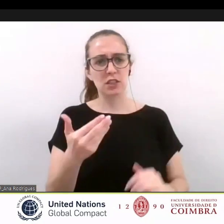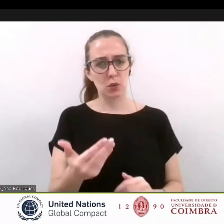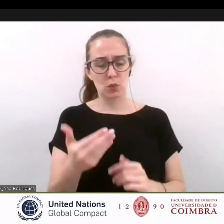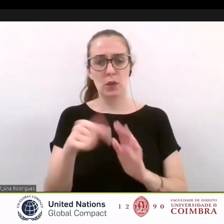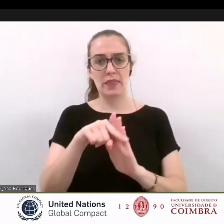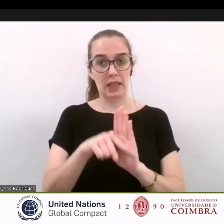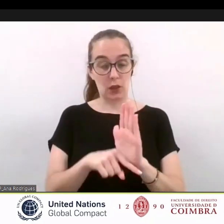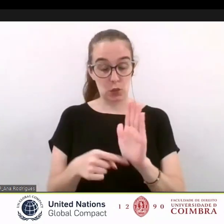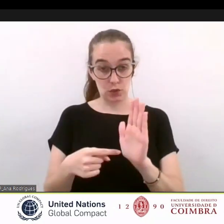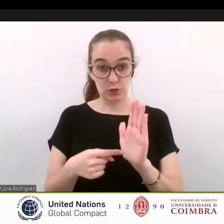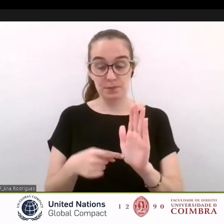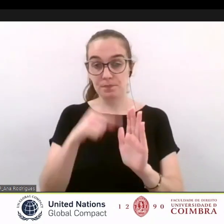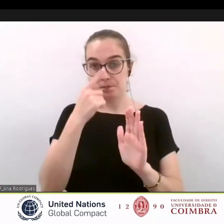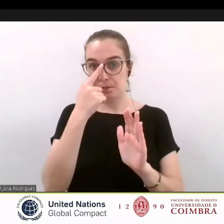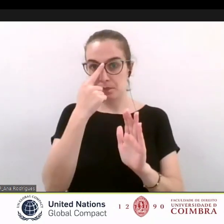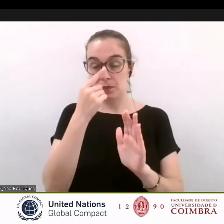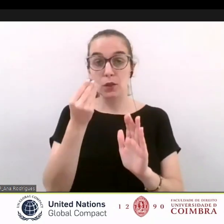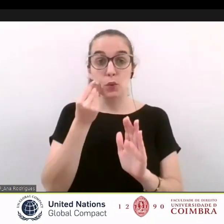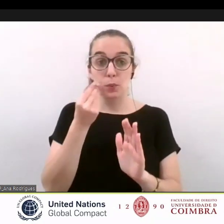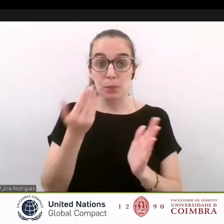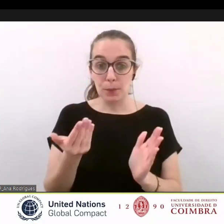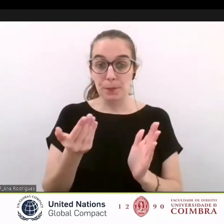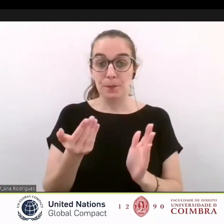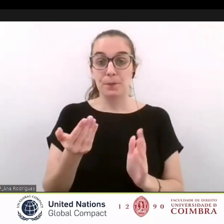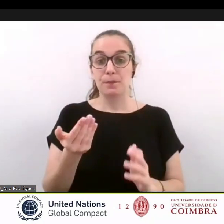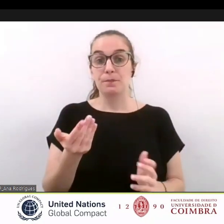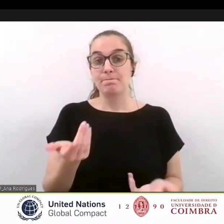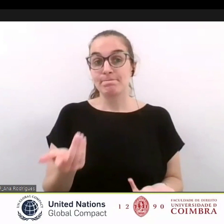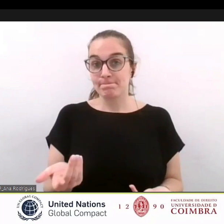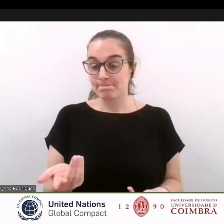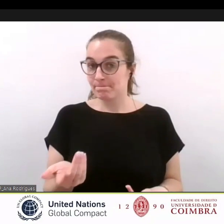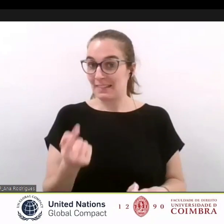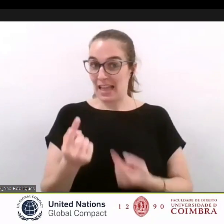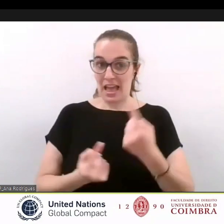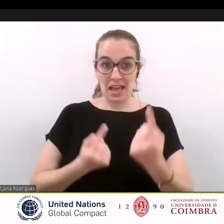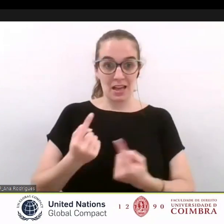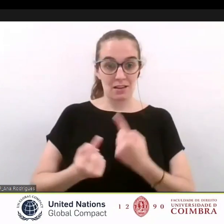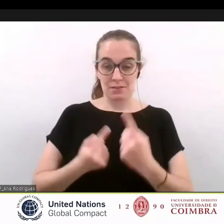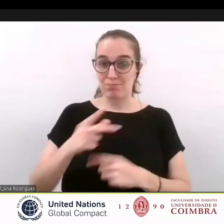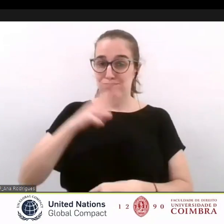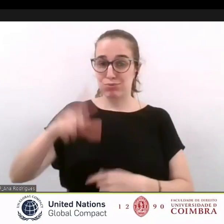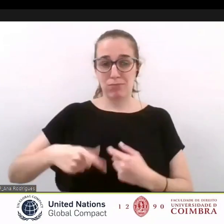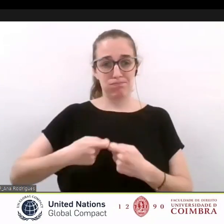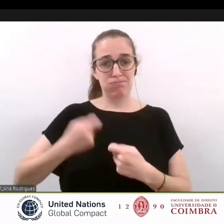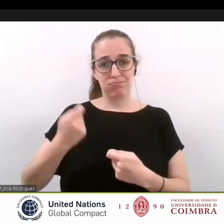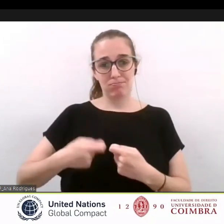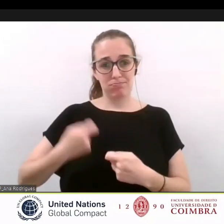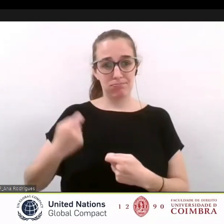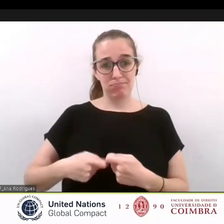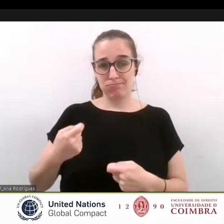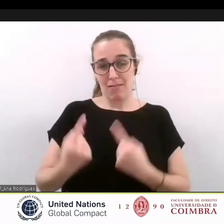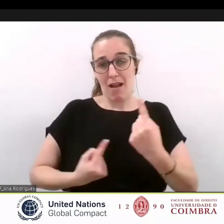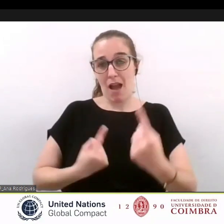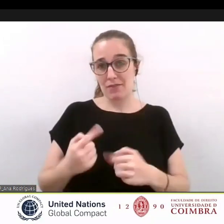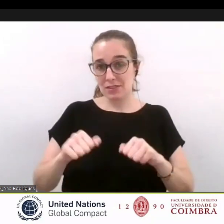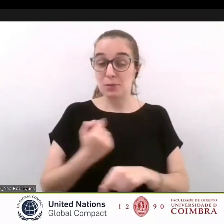indicadores, eles podem não ser os mais adequados para Portugal, porque eles resultaram, no fundo, de